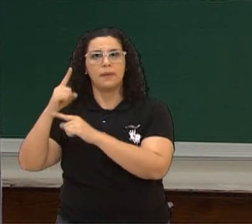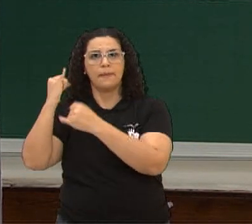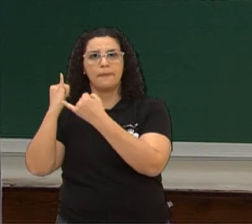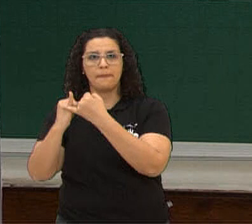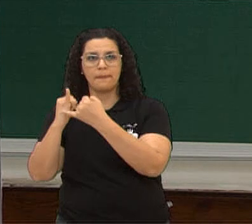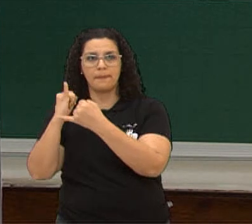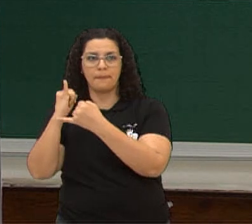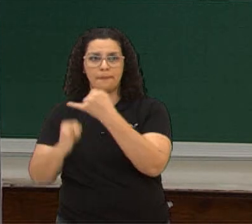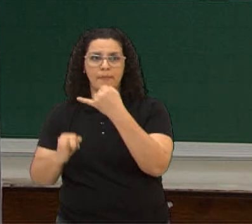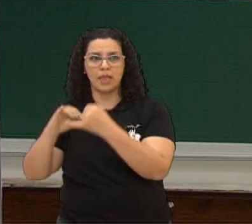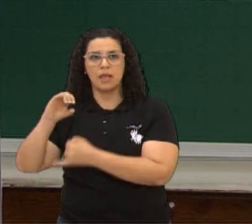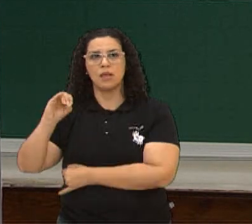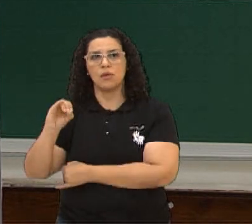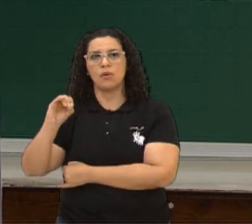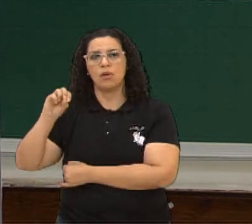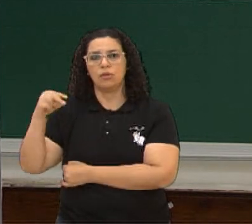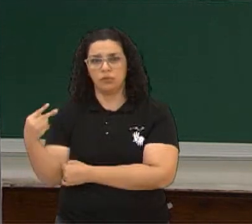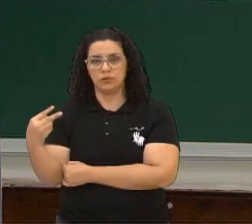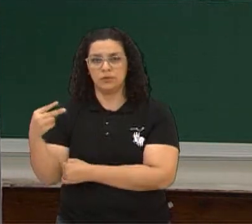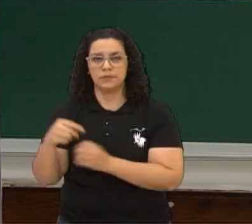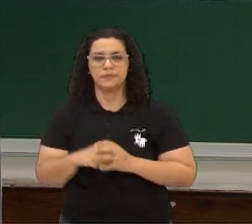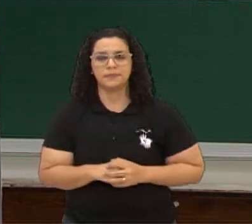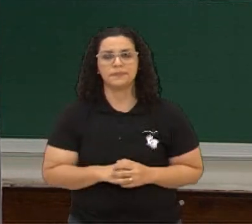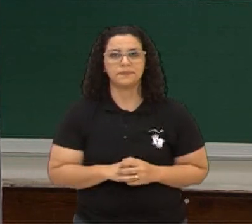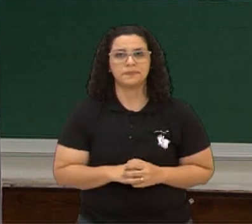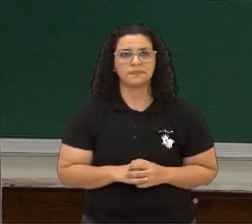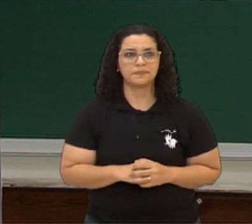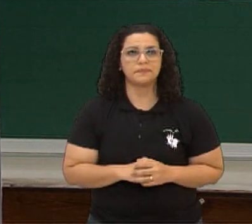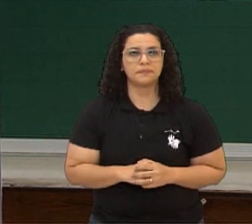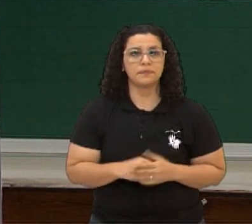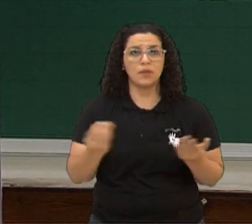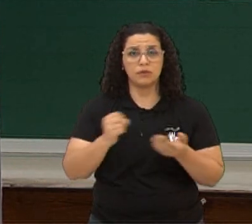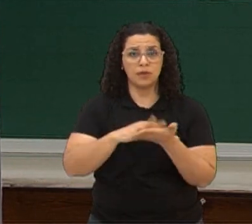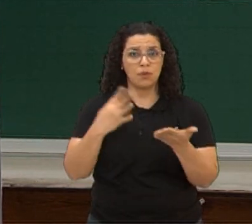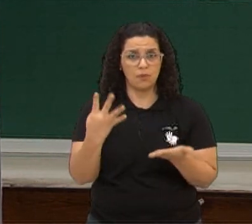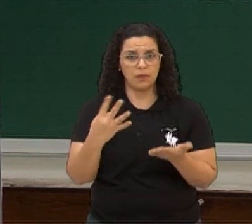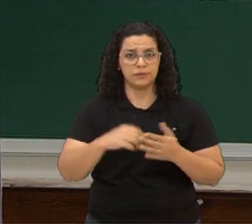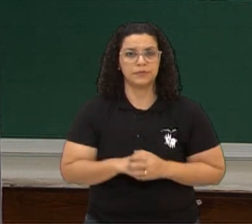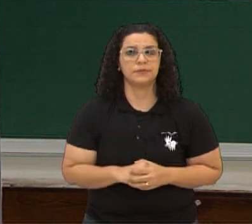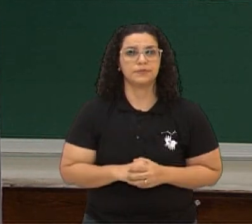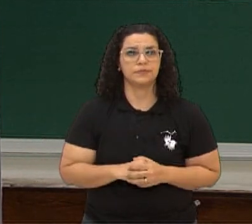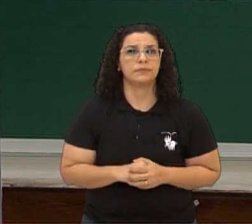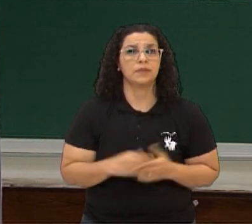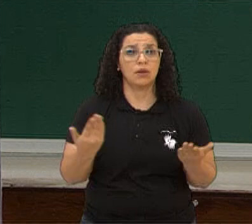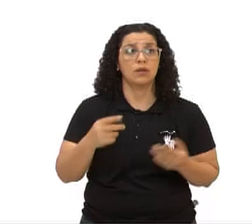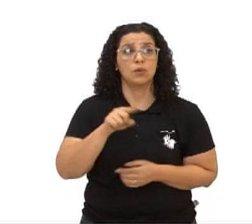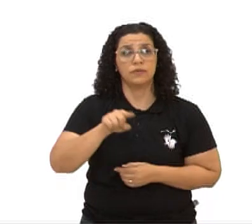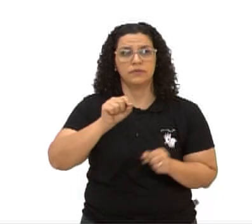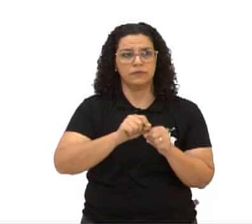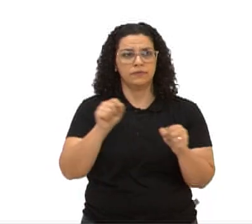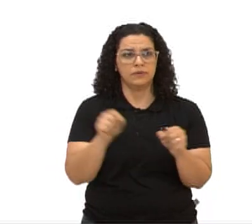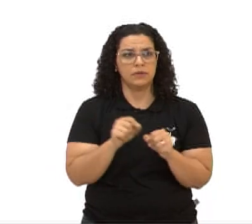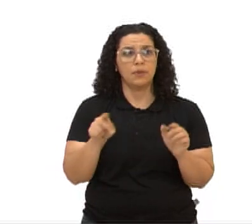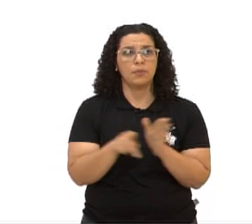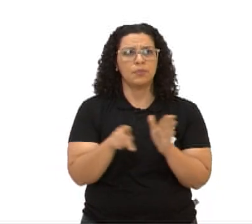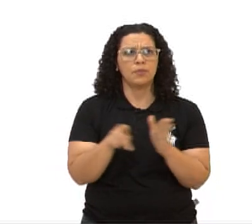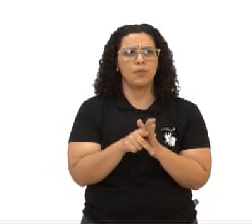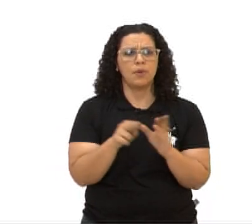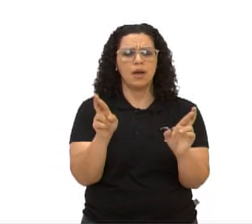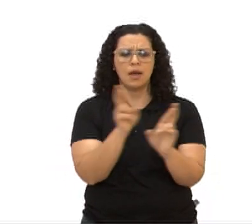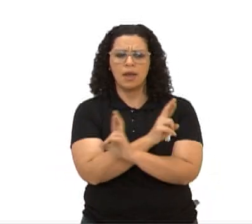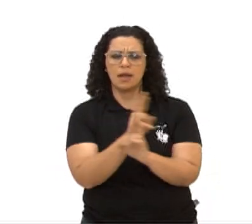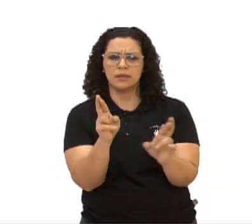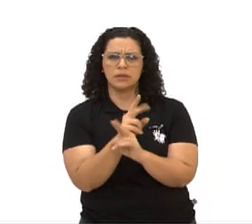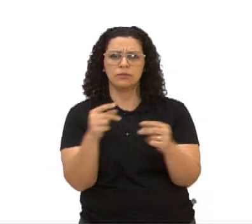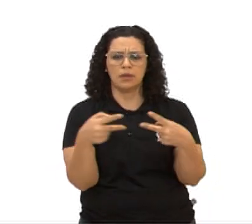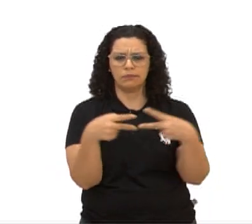do gás oxigênio. Certinho? Para a atividade em 4 é o seguinte, equacione as